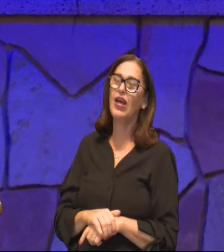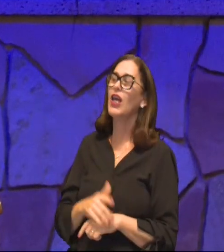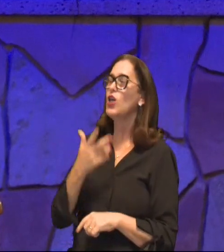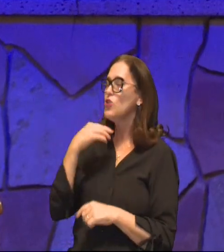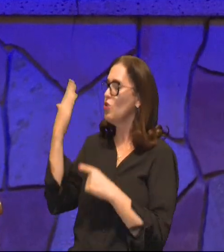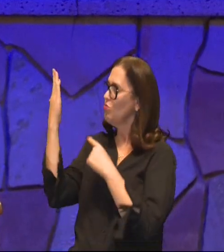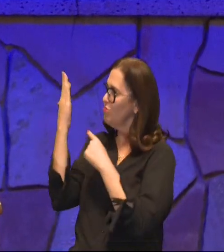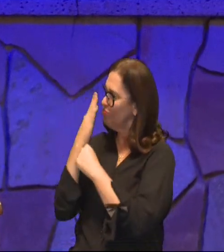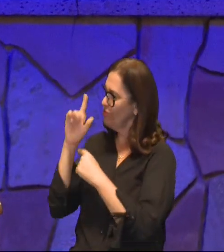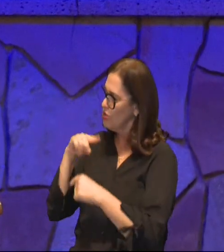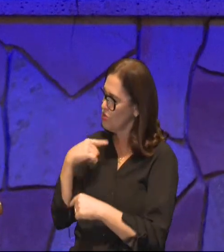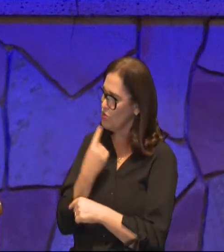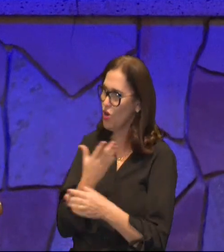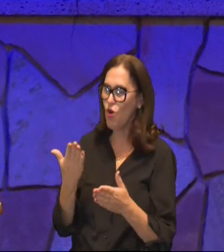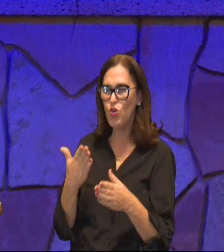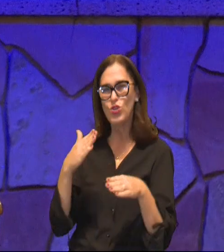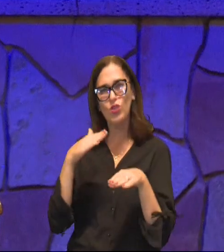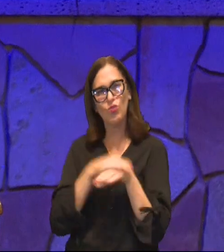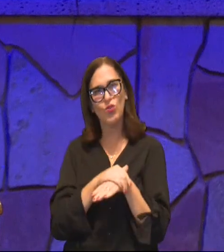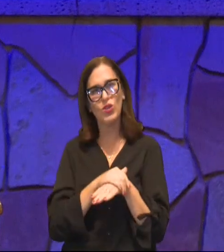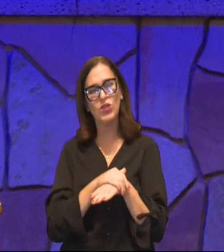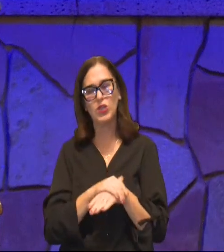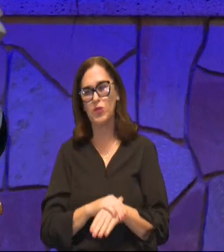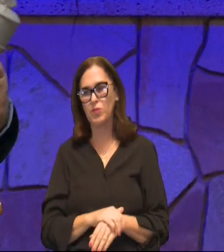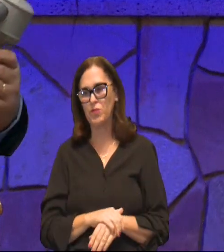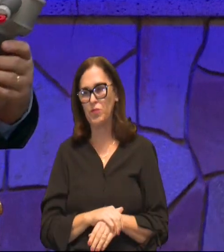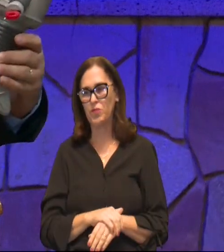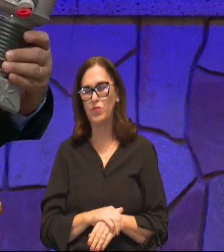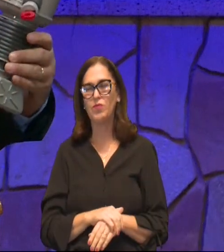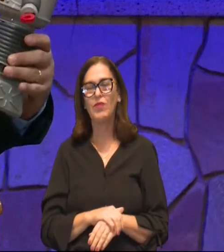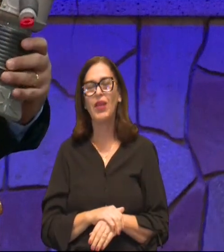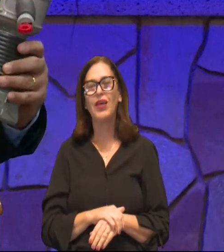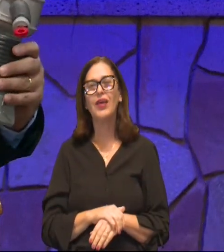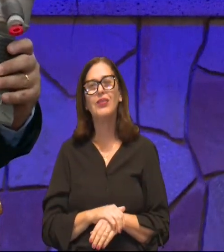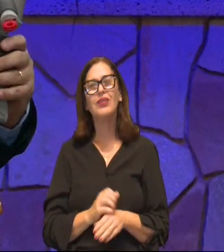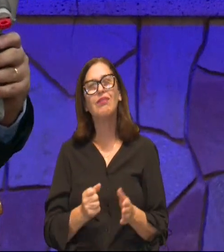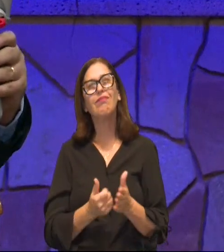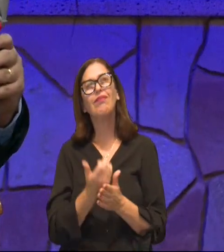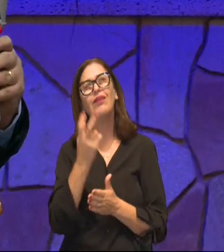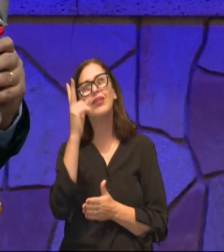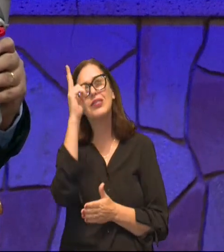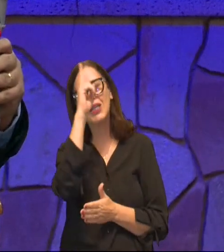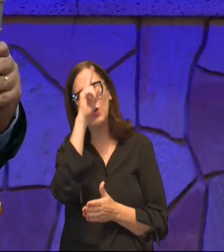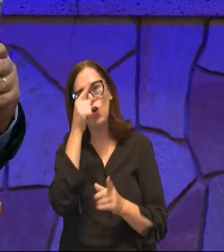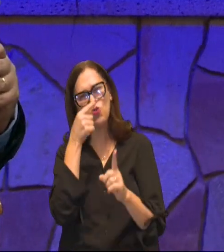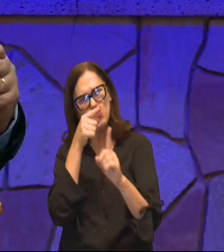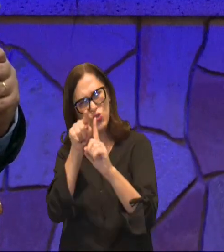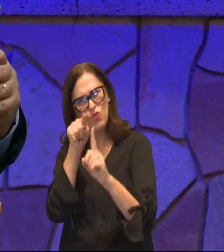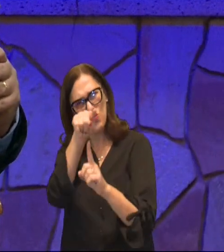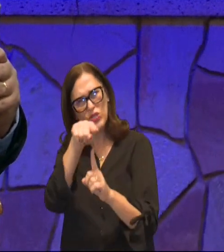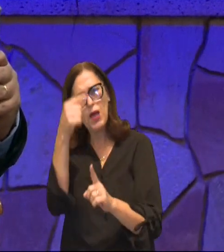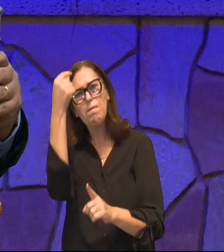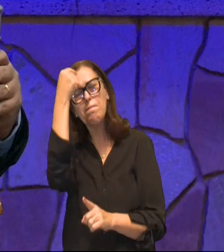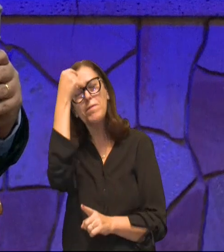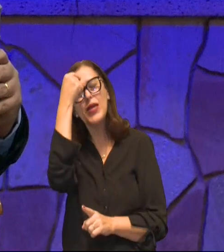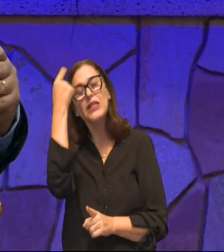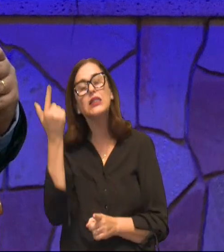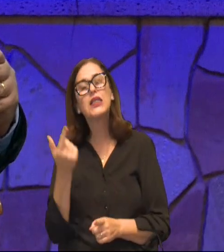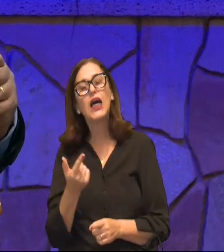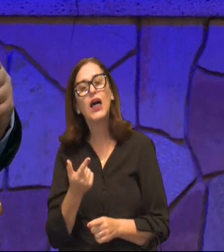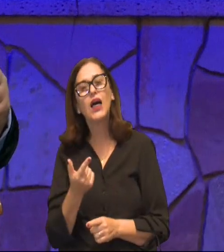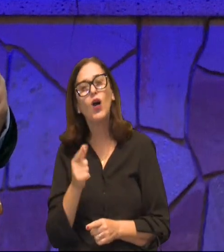Senhor, queridos, nesta noite, de tantas recordações, e eu desafio você a pensar naquilo